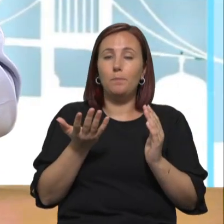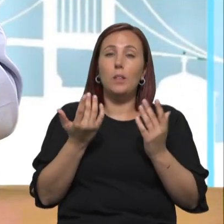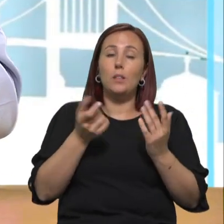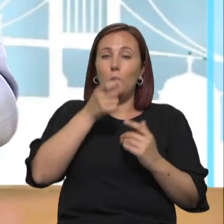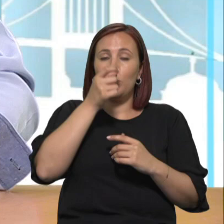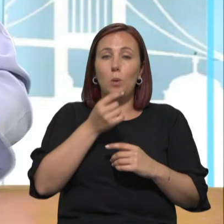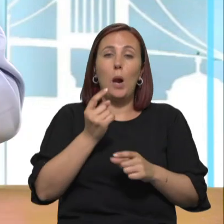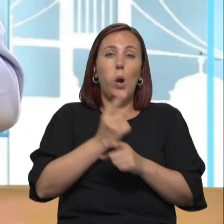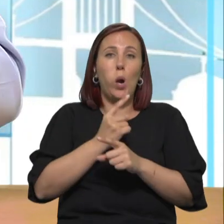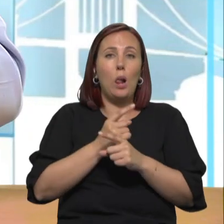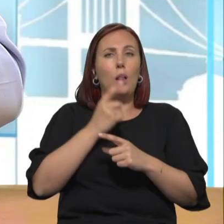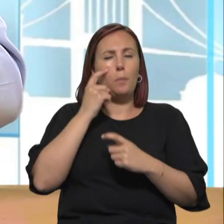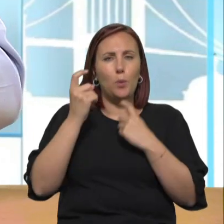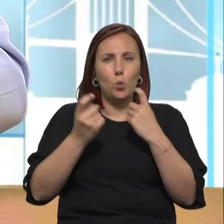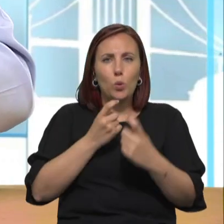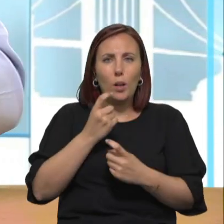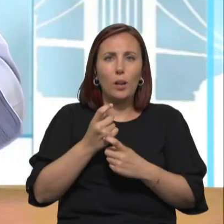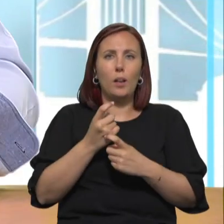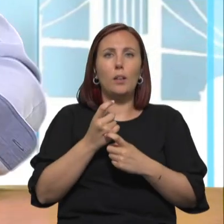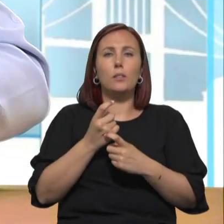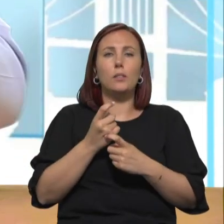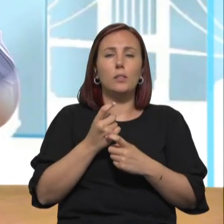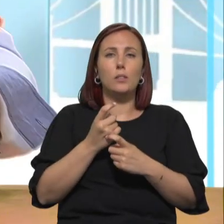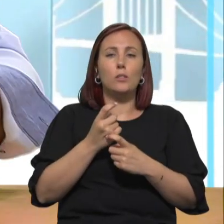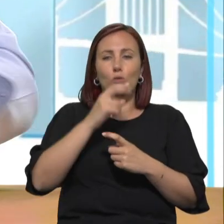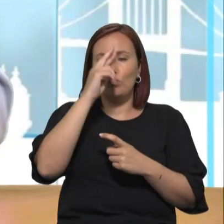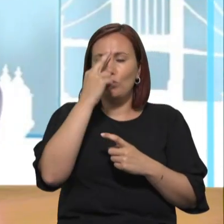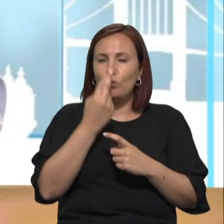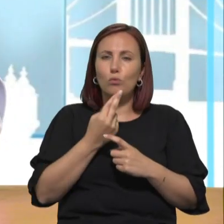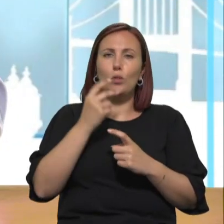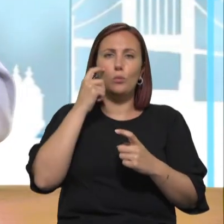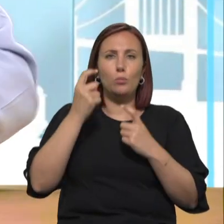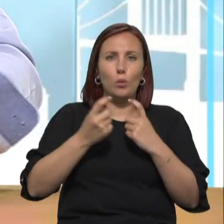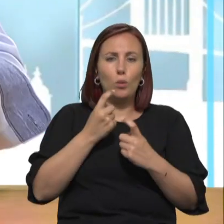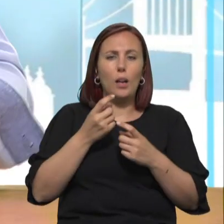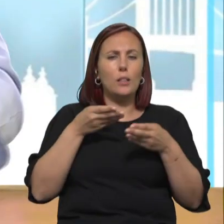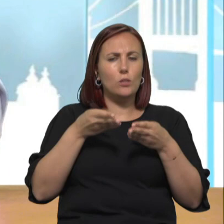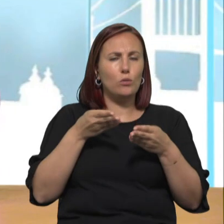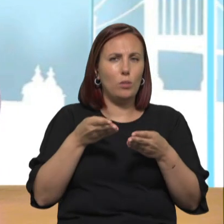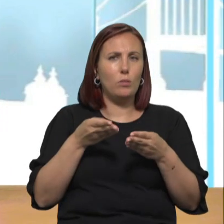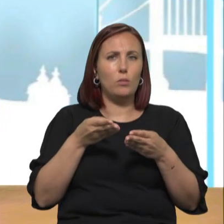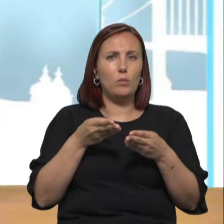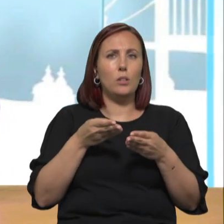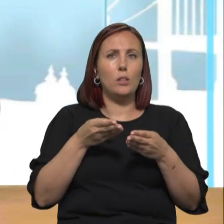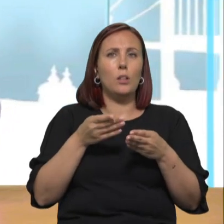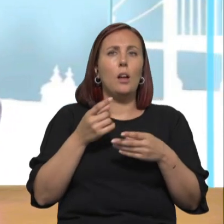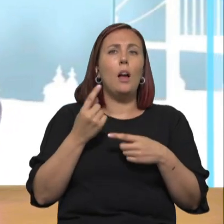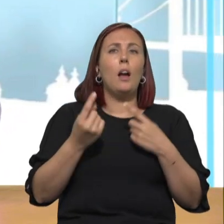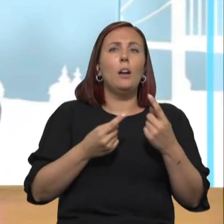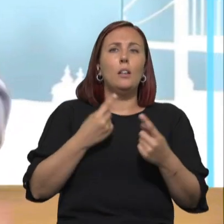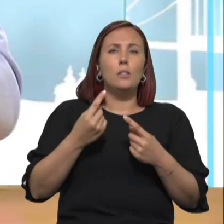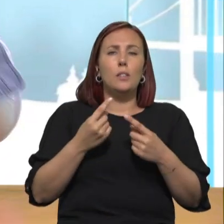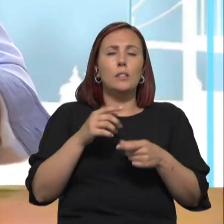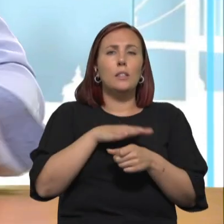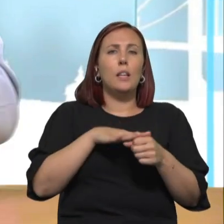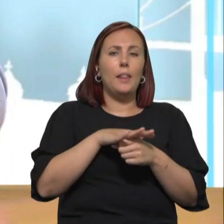mesma procurar ter o seu empenhamento, a sua contribuição. Poderia ser em algumas situações mais na área